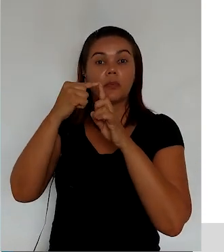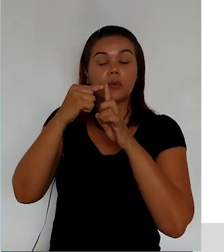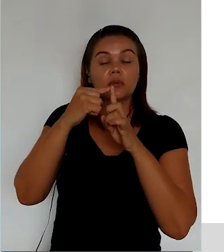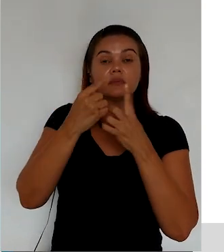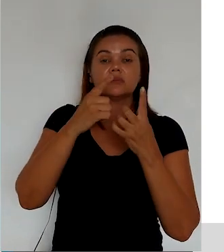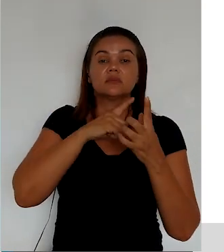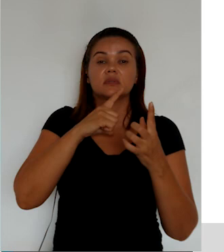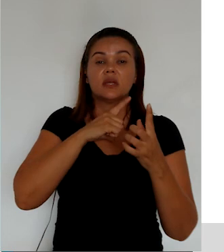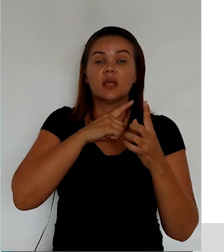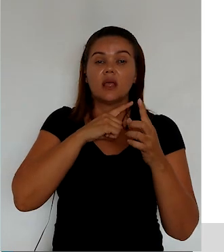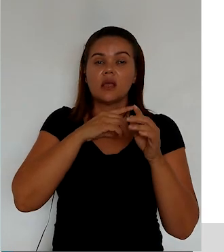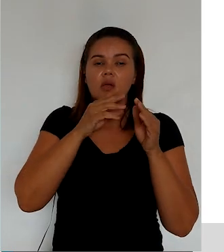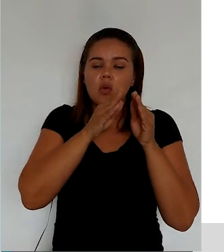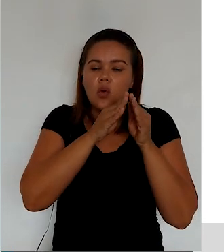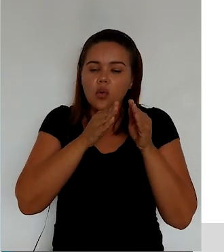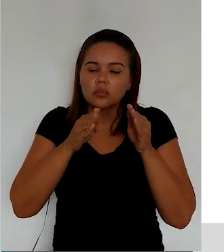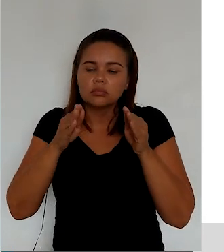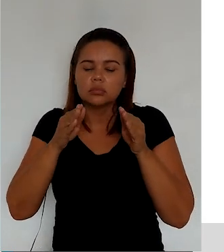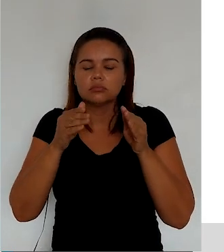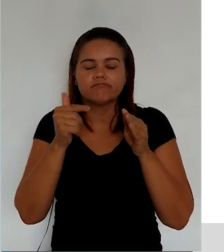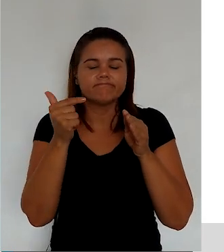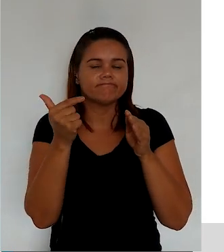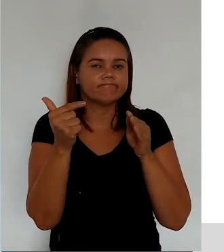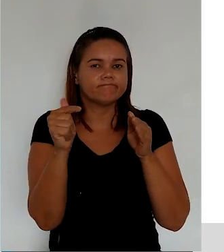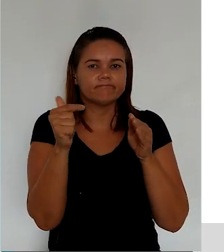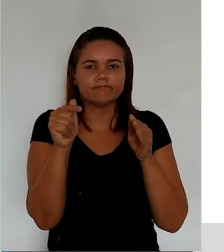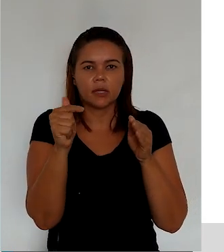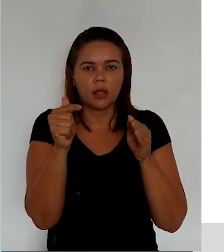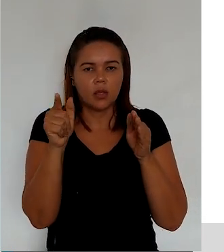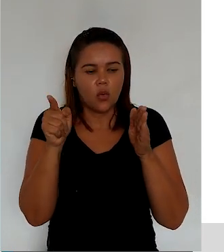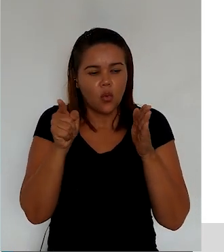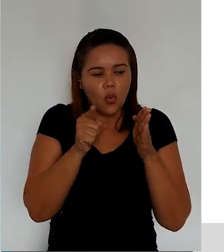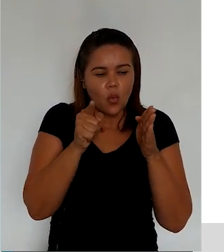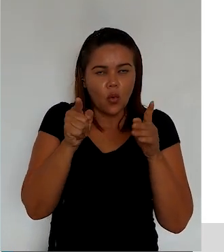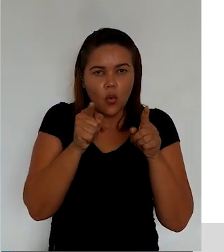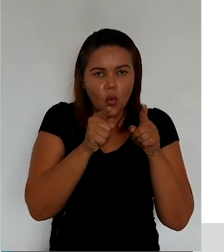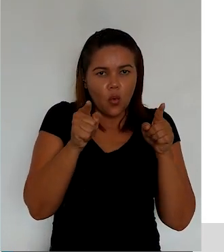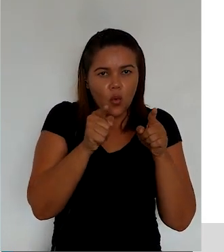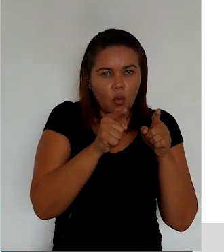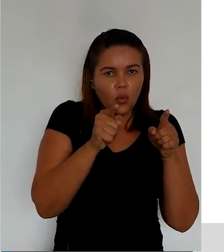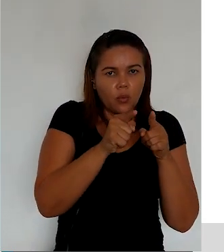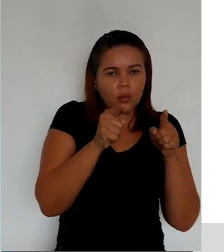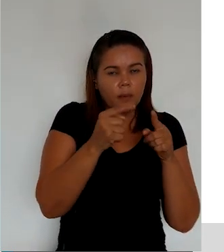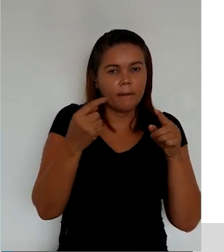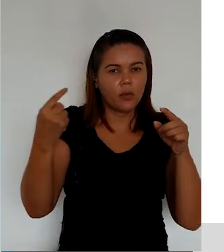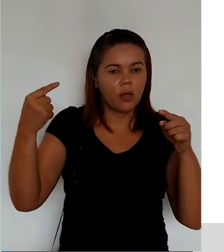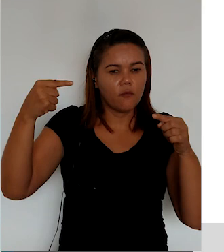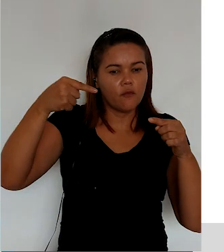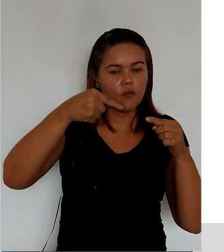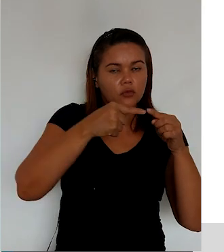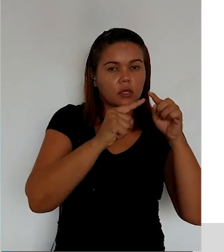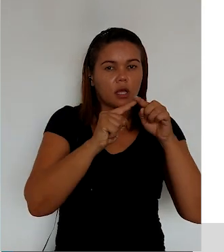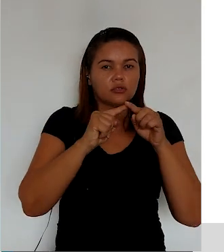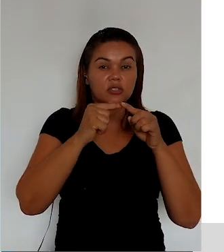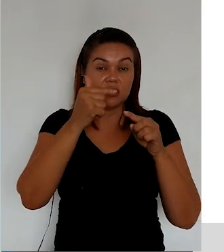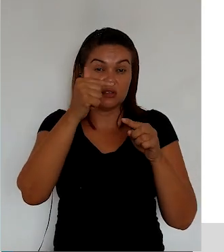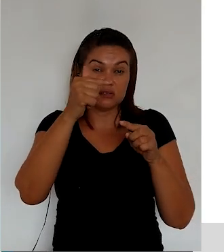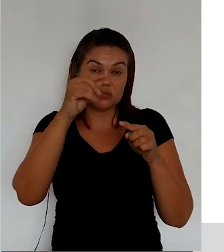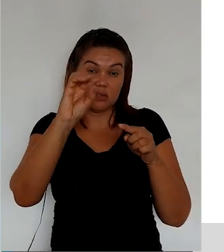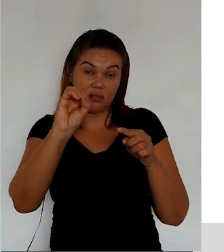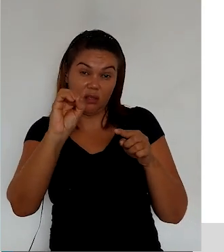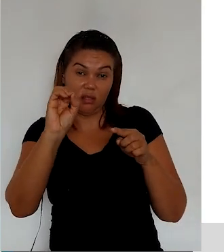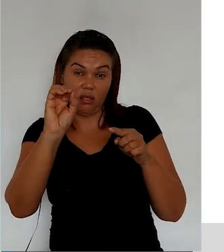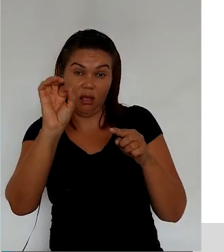condução descontínua, gerada devido à reversão da voltagem nos nodos